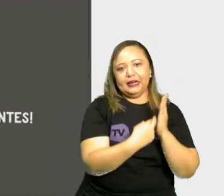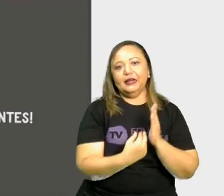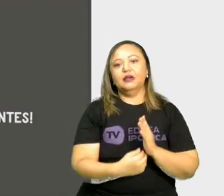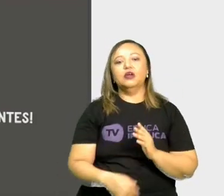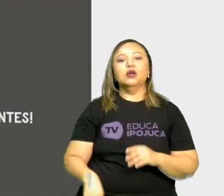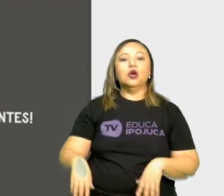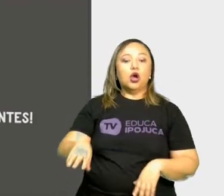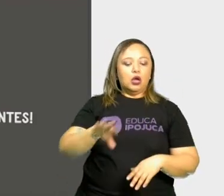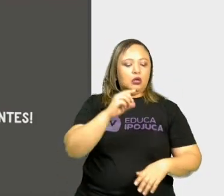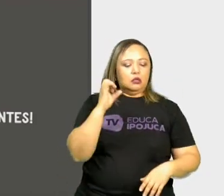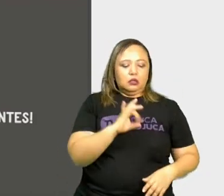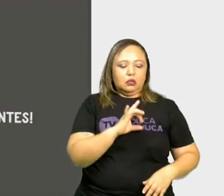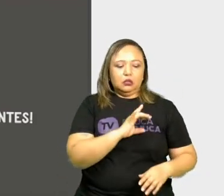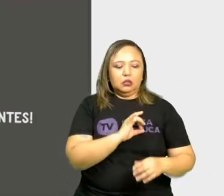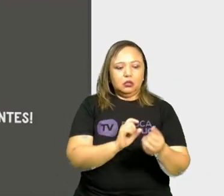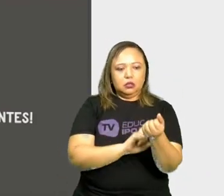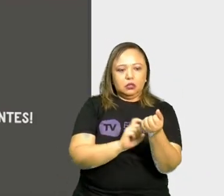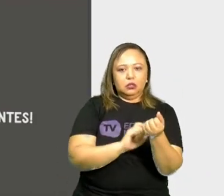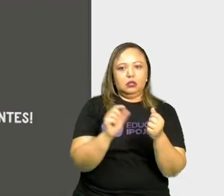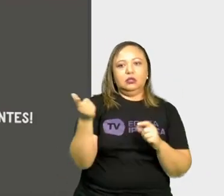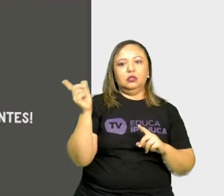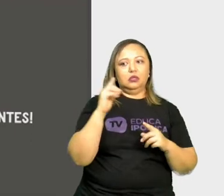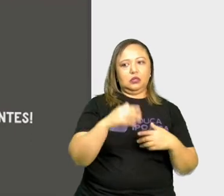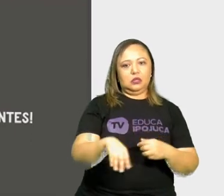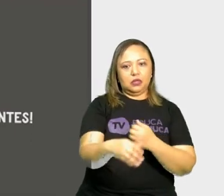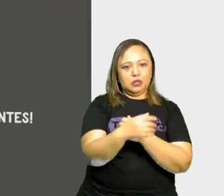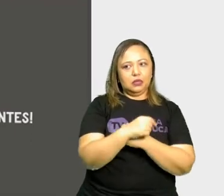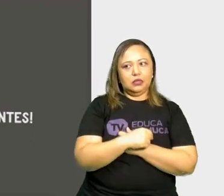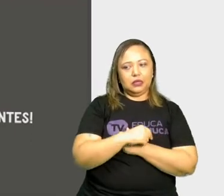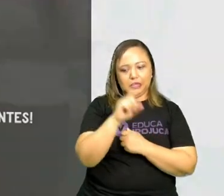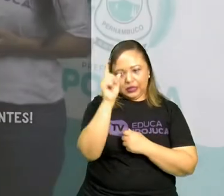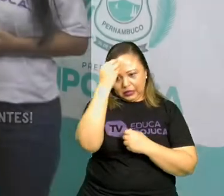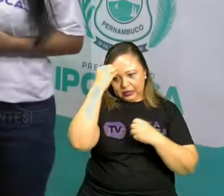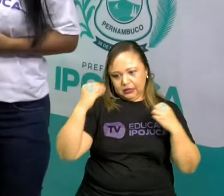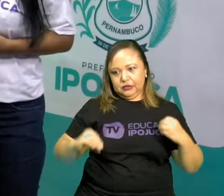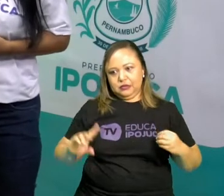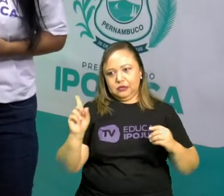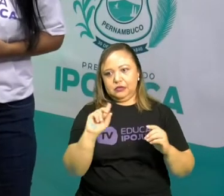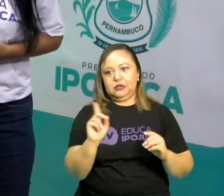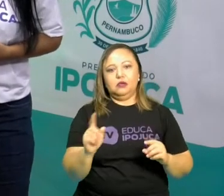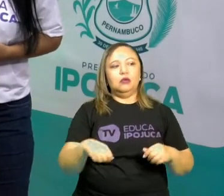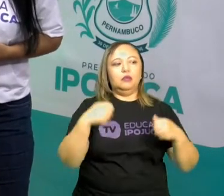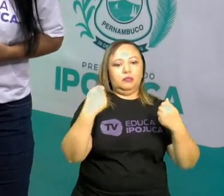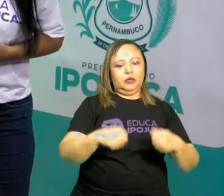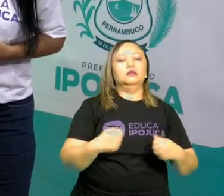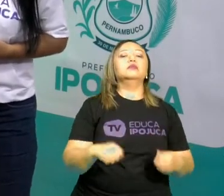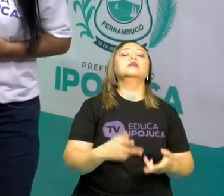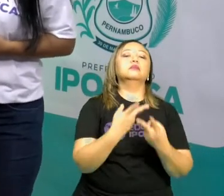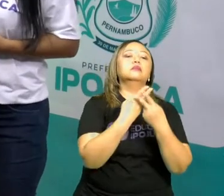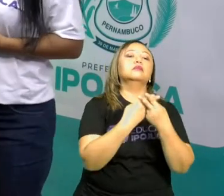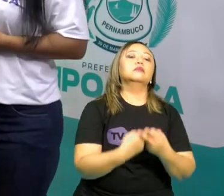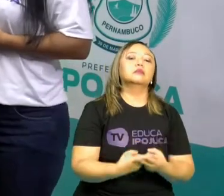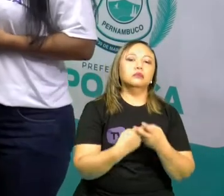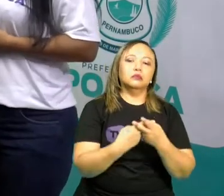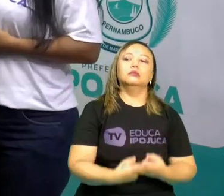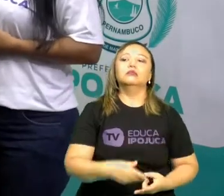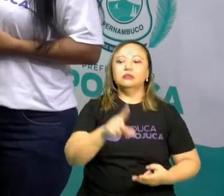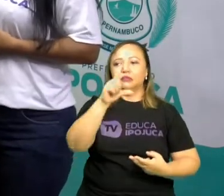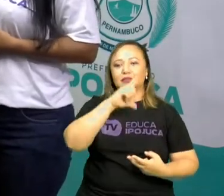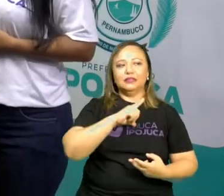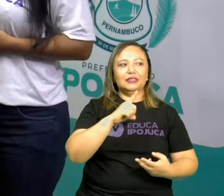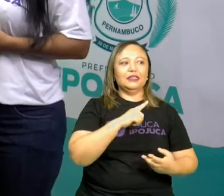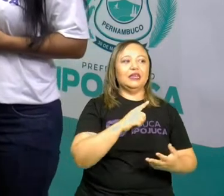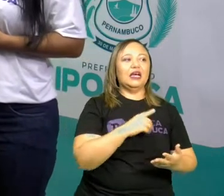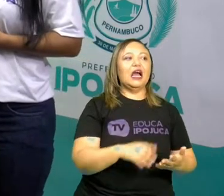permitir que o medo e a zanga nos dominem. Todos temos que ser muito pacientes.